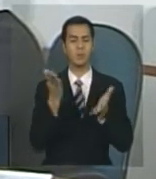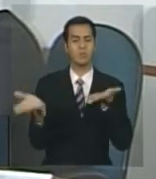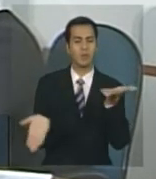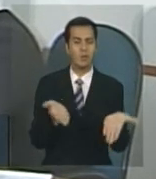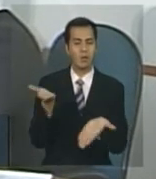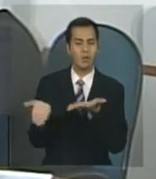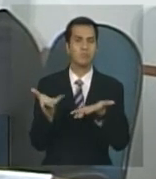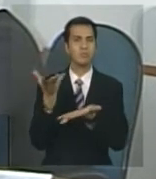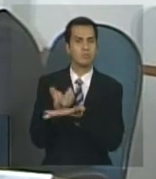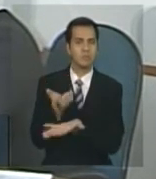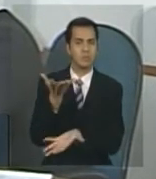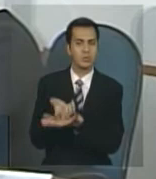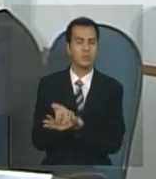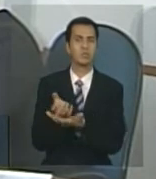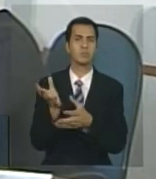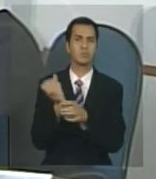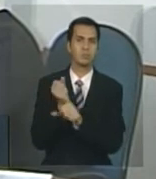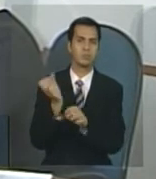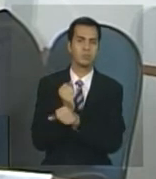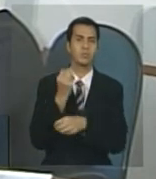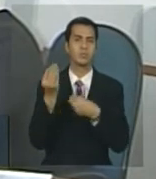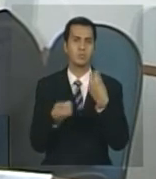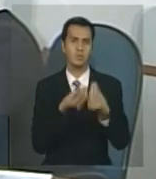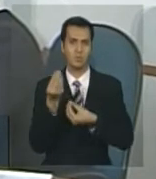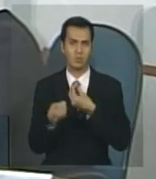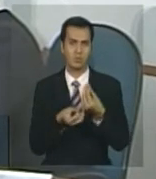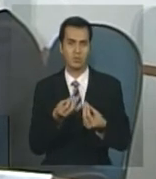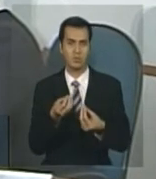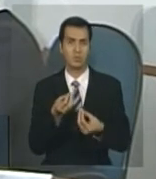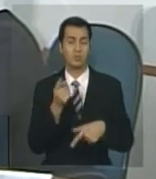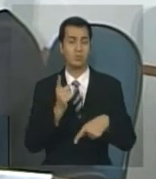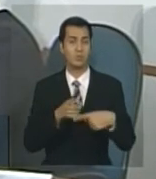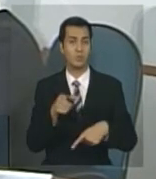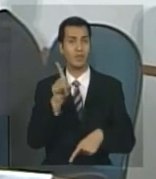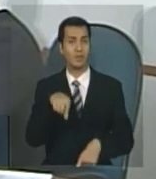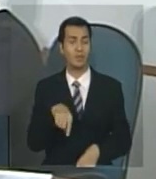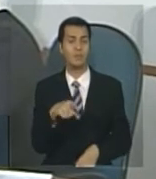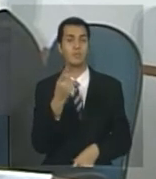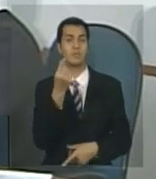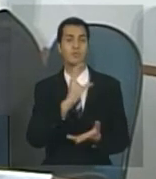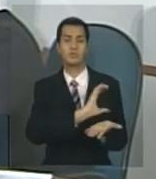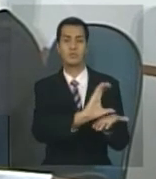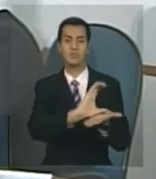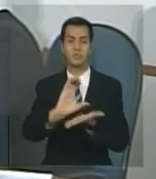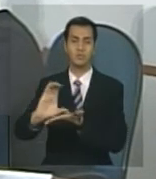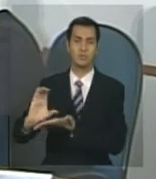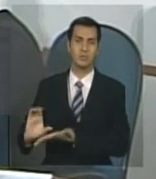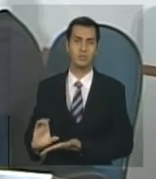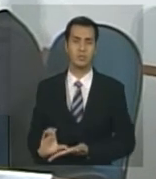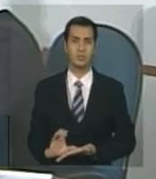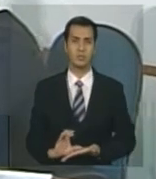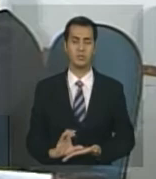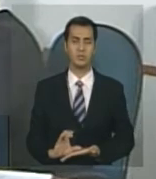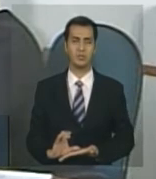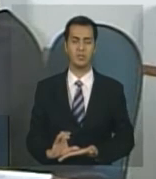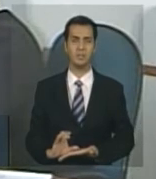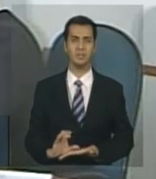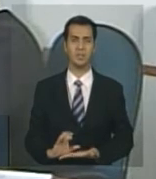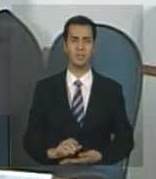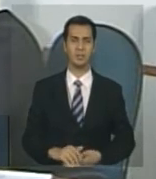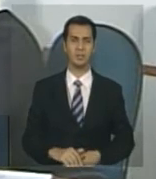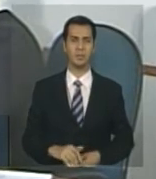esses dados em relação ao repasse e à aplicação dos recursos de